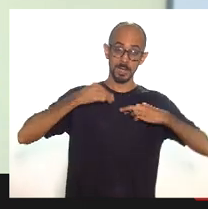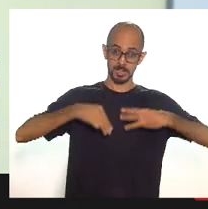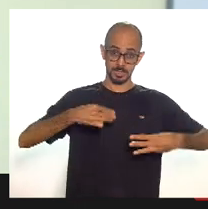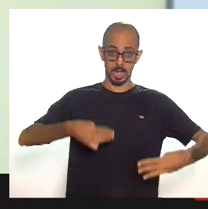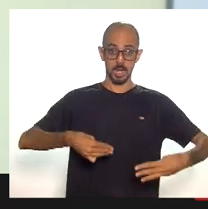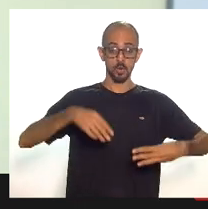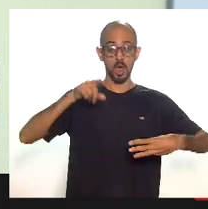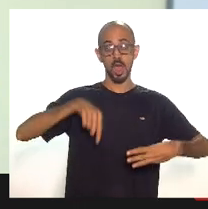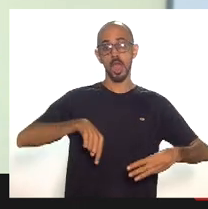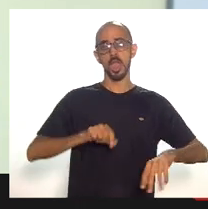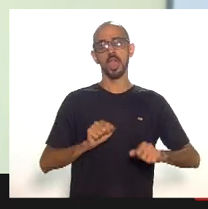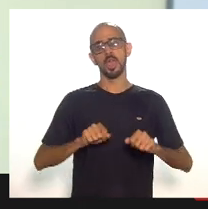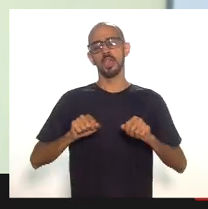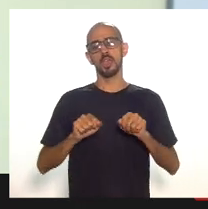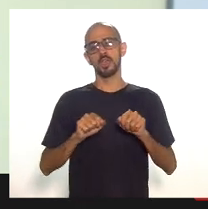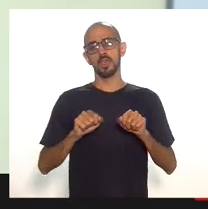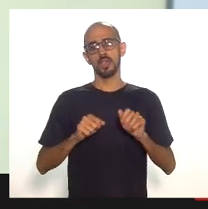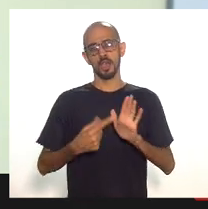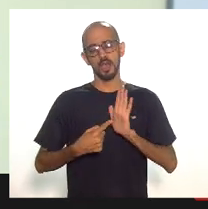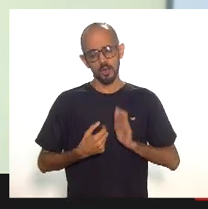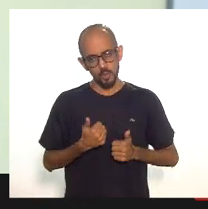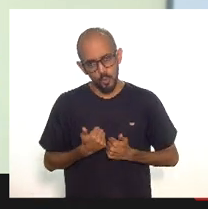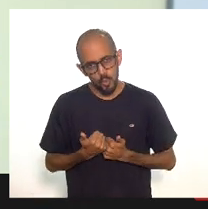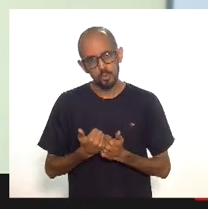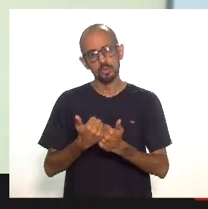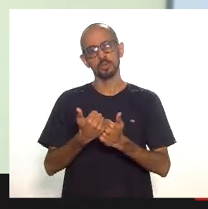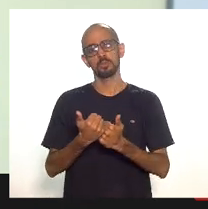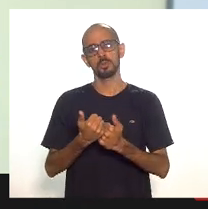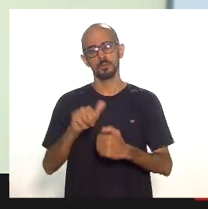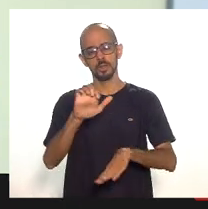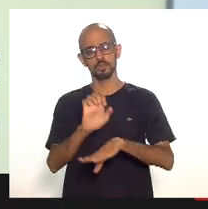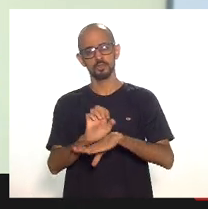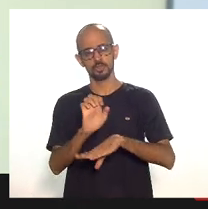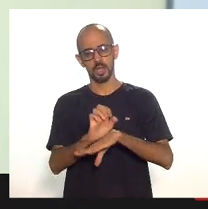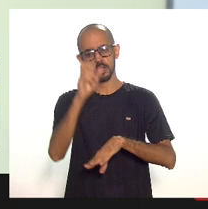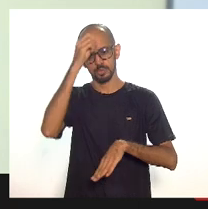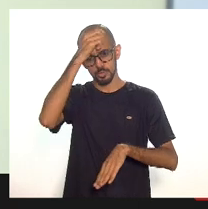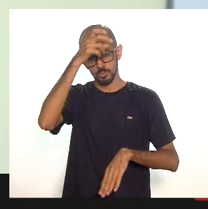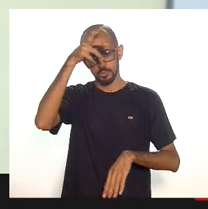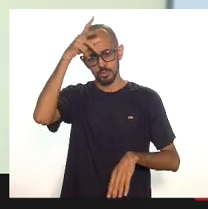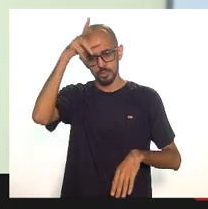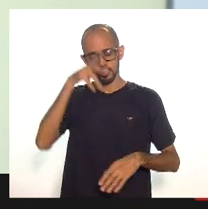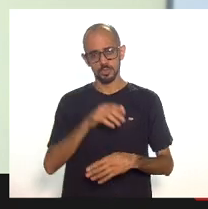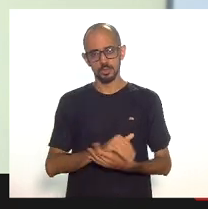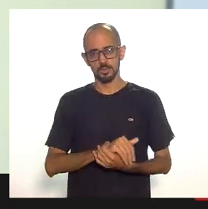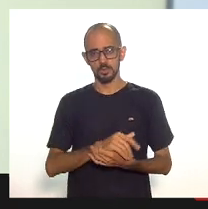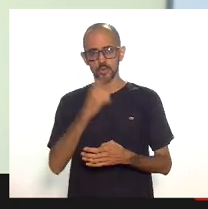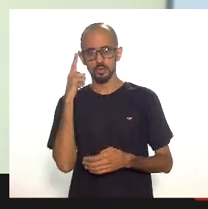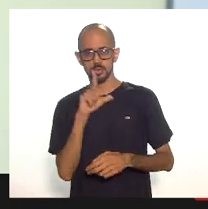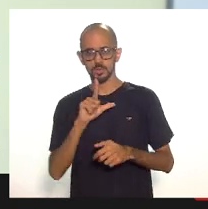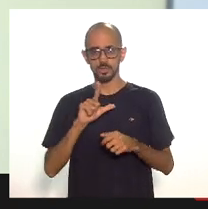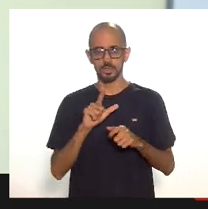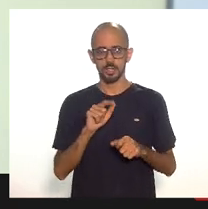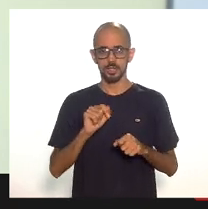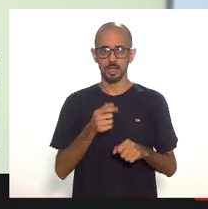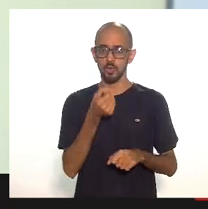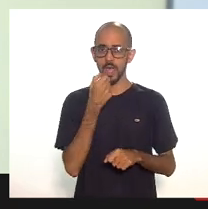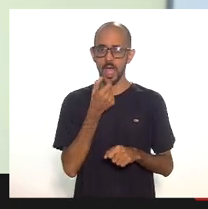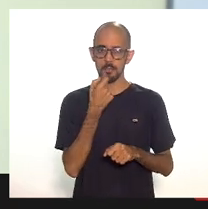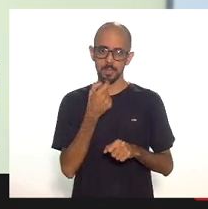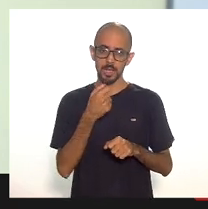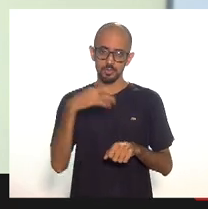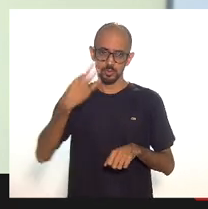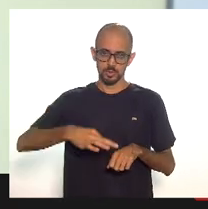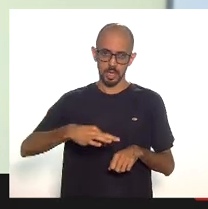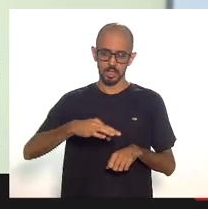foi contribuir sempre para que Estado e município consiga ter a medicação adequada